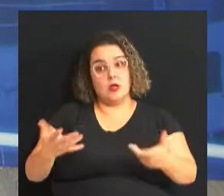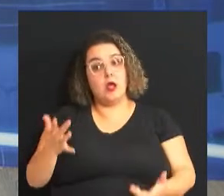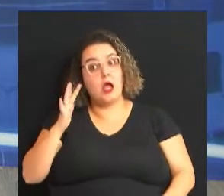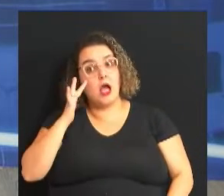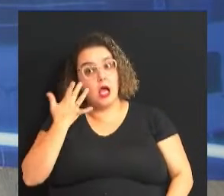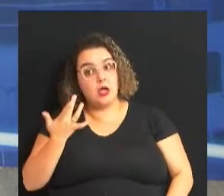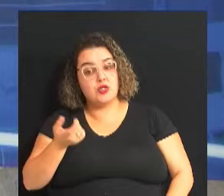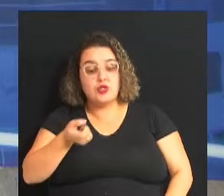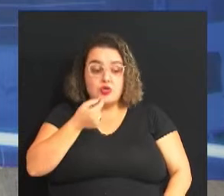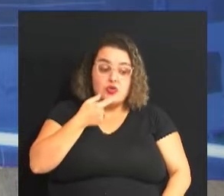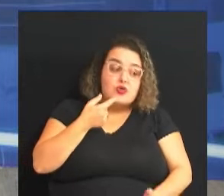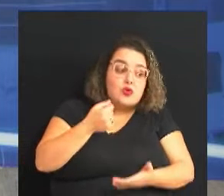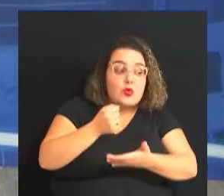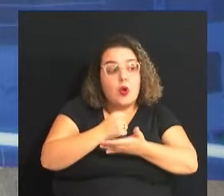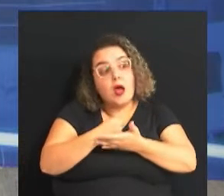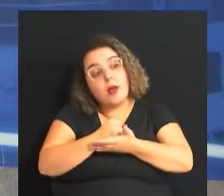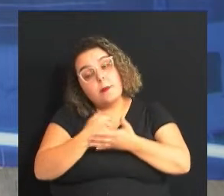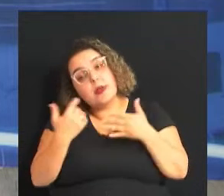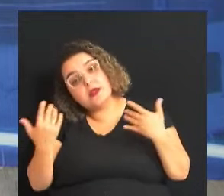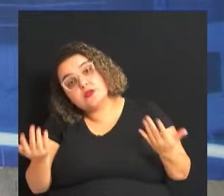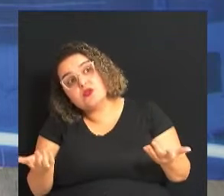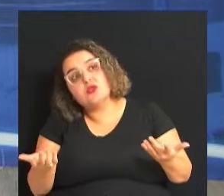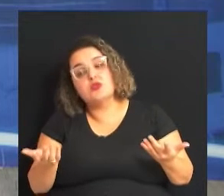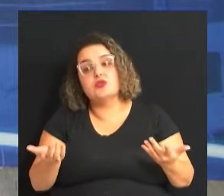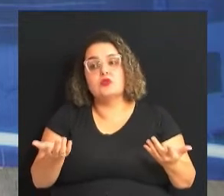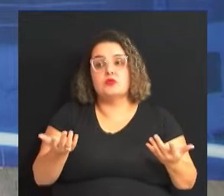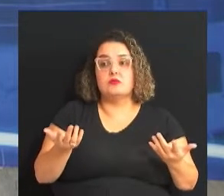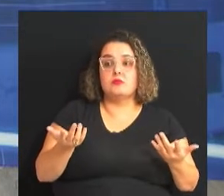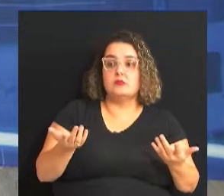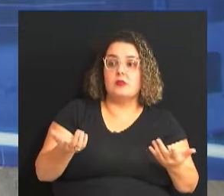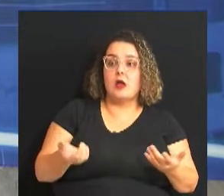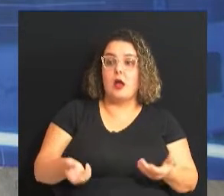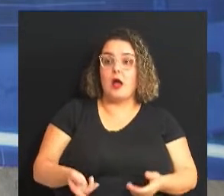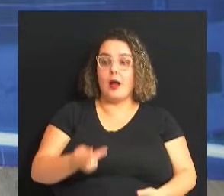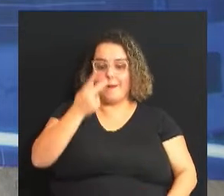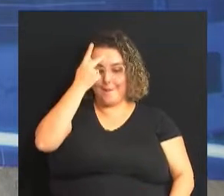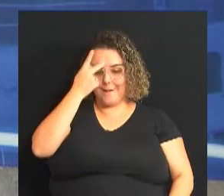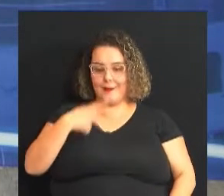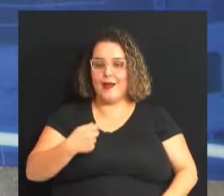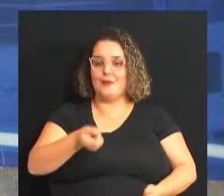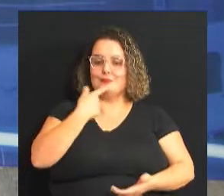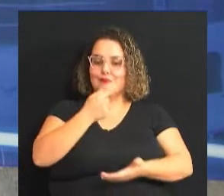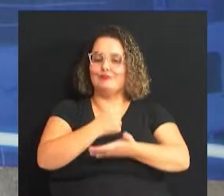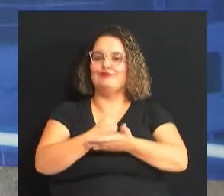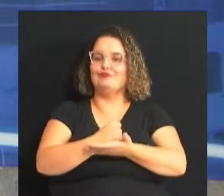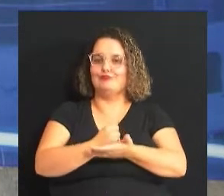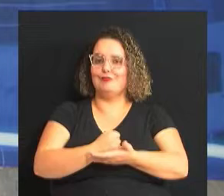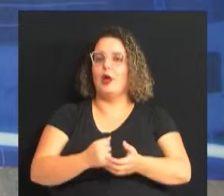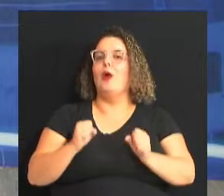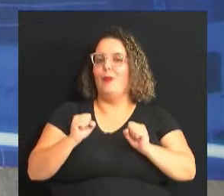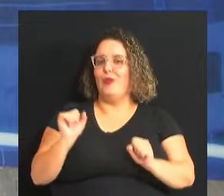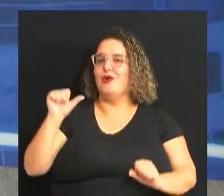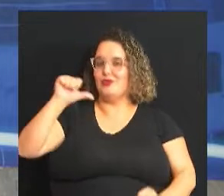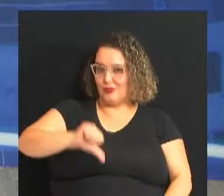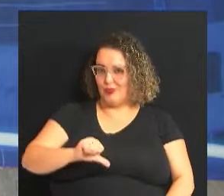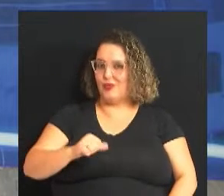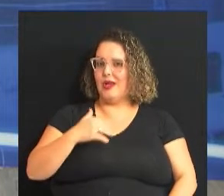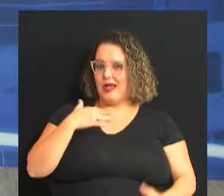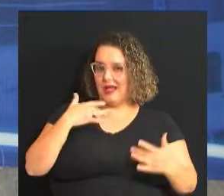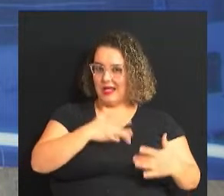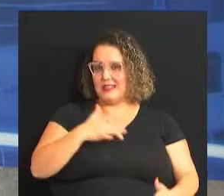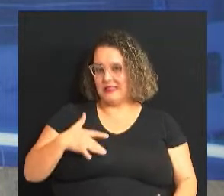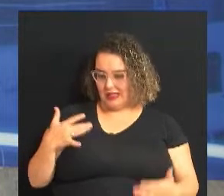um remedinho, né? Uma automedicação. Essa automedicação pode piorar aí a saúde do nosso corpo, do